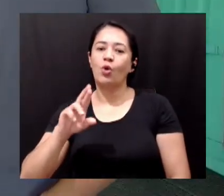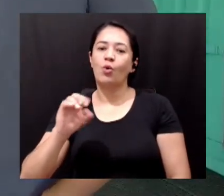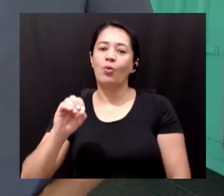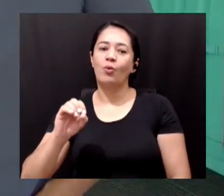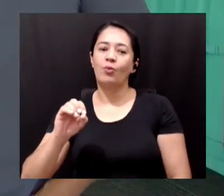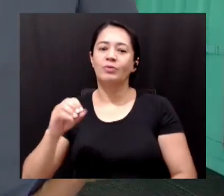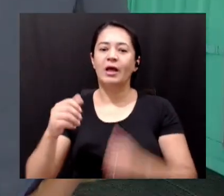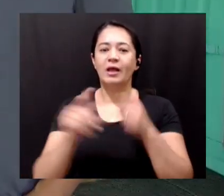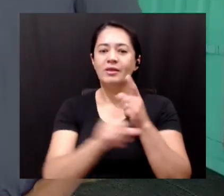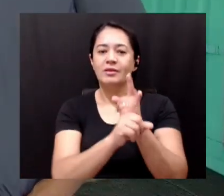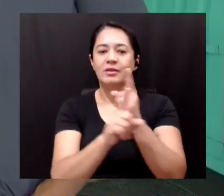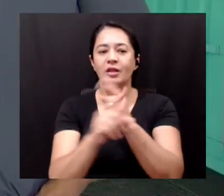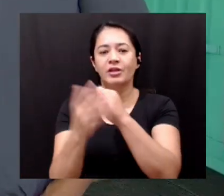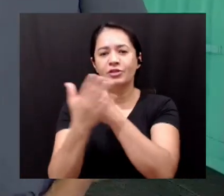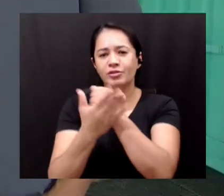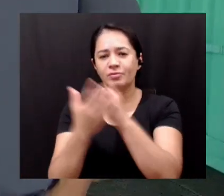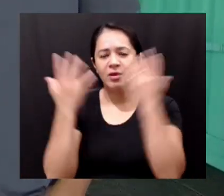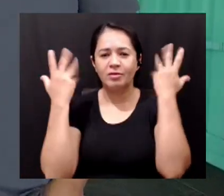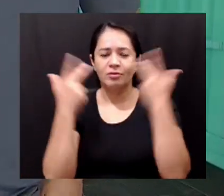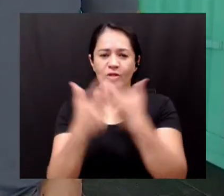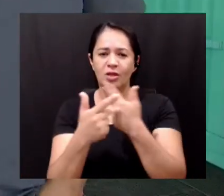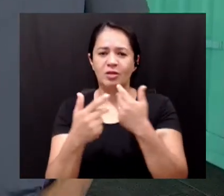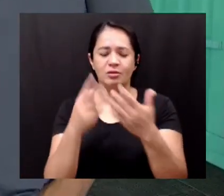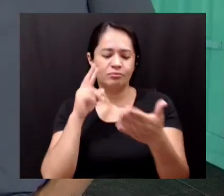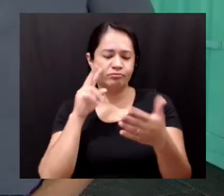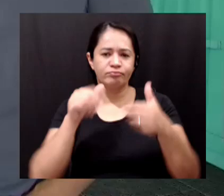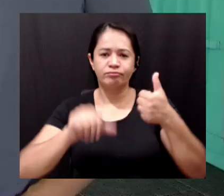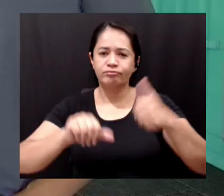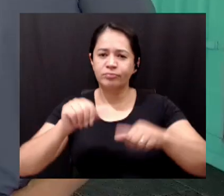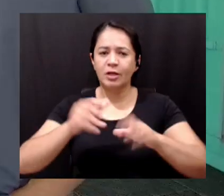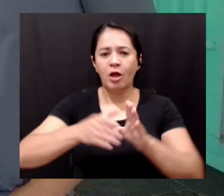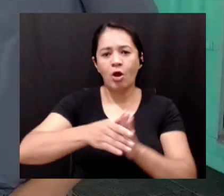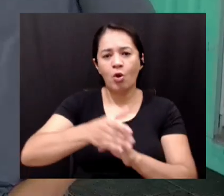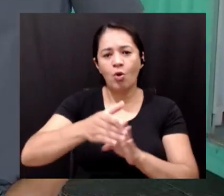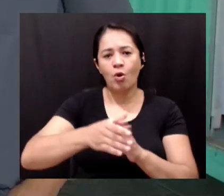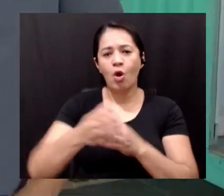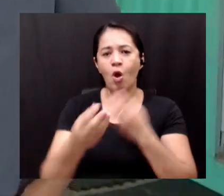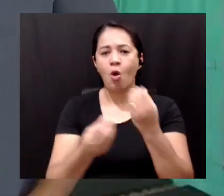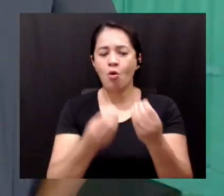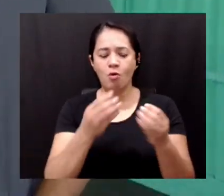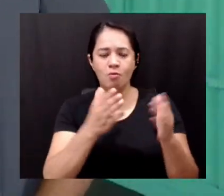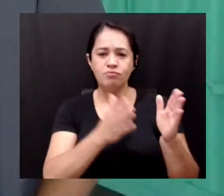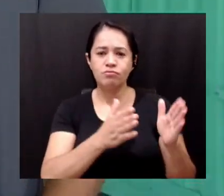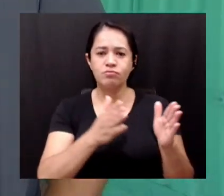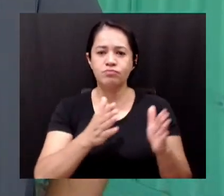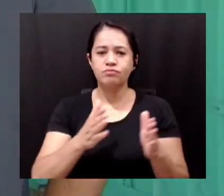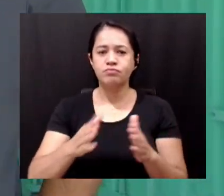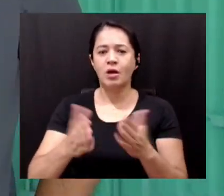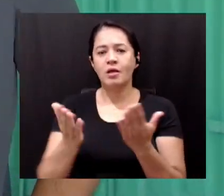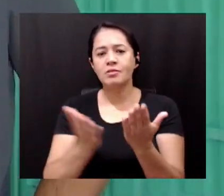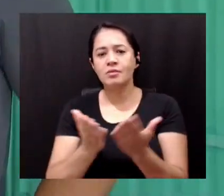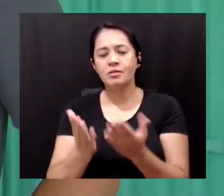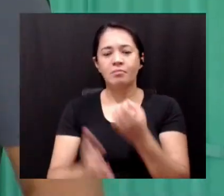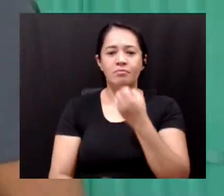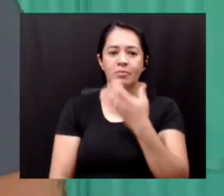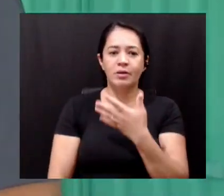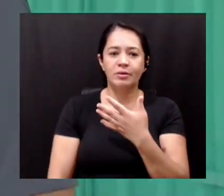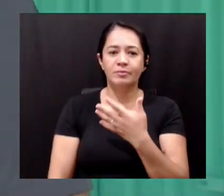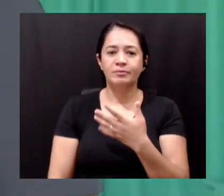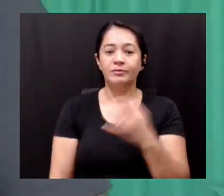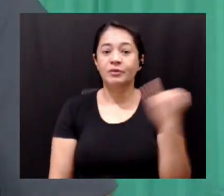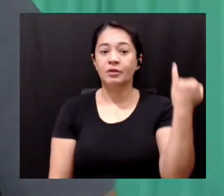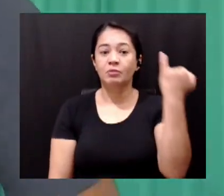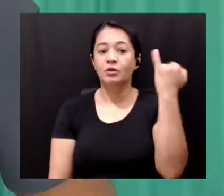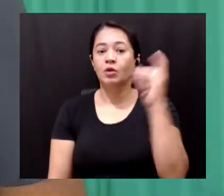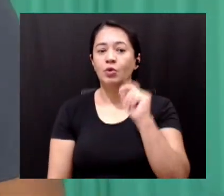do animal, para ver se está tudo bem, orientações sobre como proceder, como tratar bem, né? Importante sempre manter o bichinho dentro